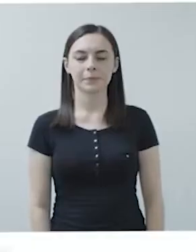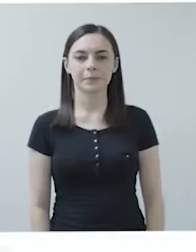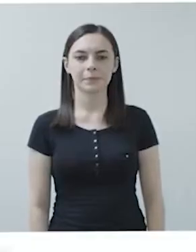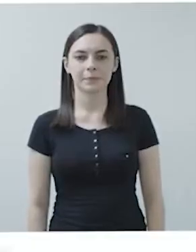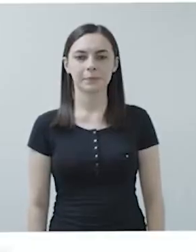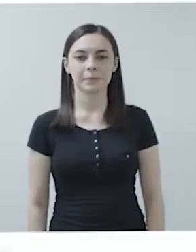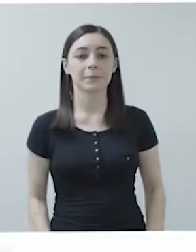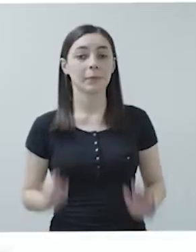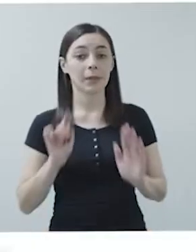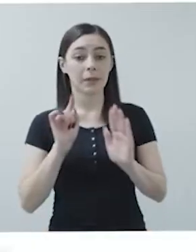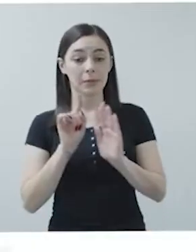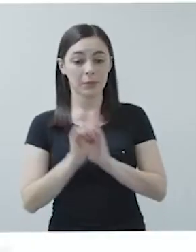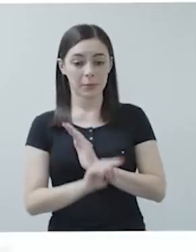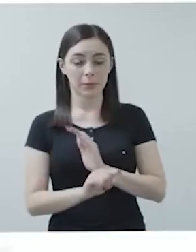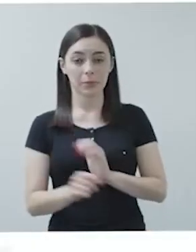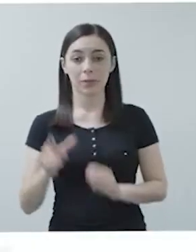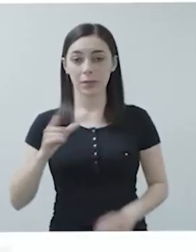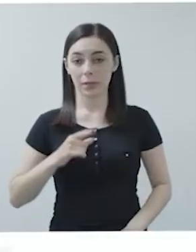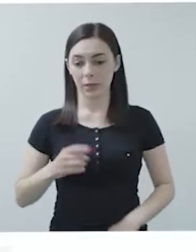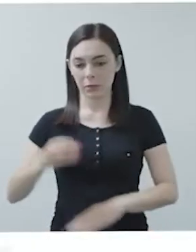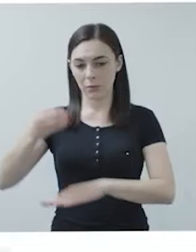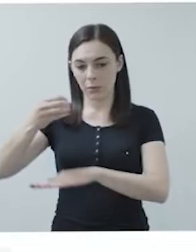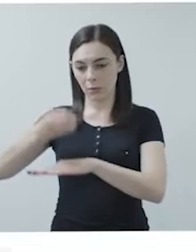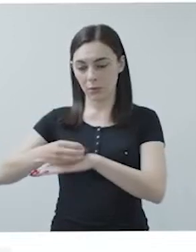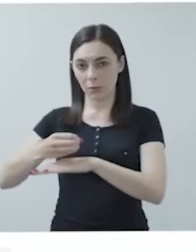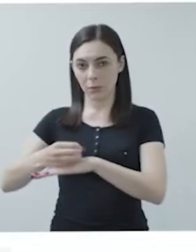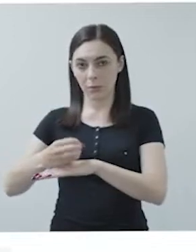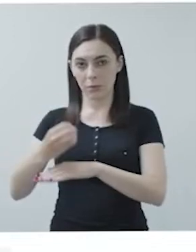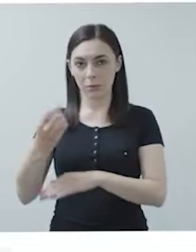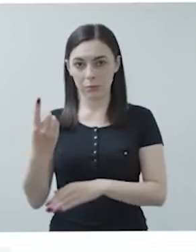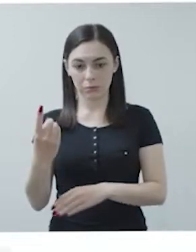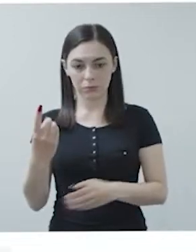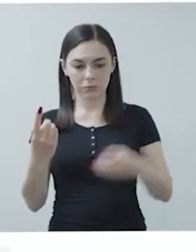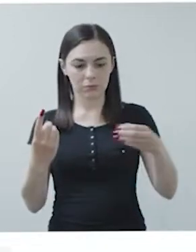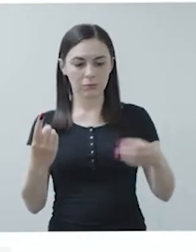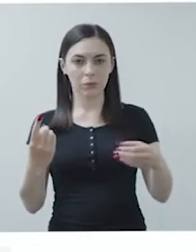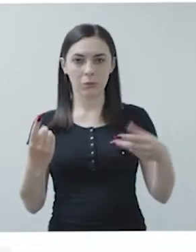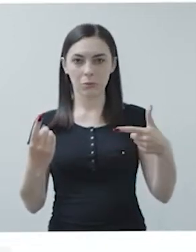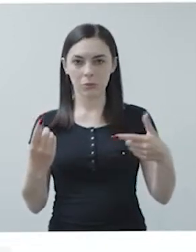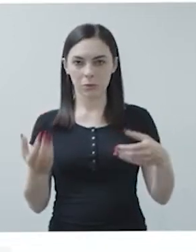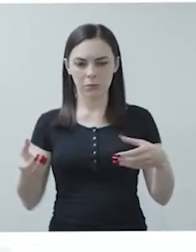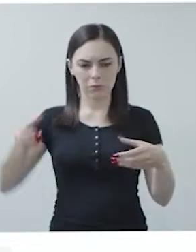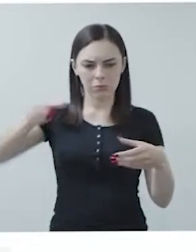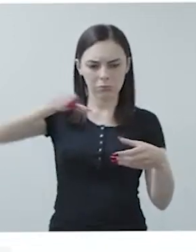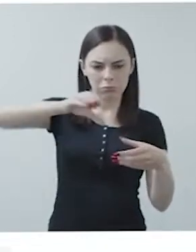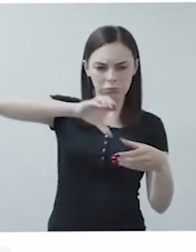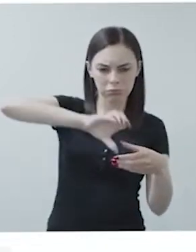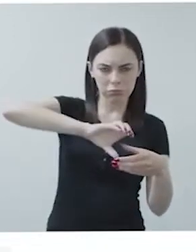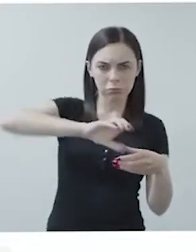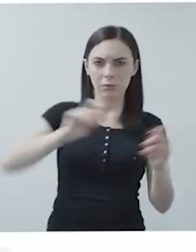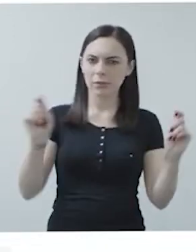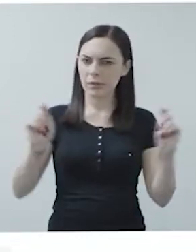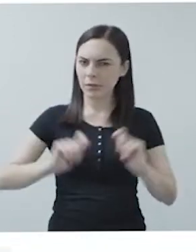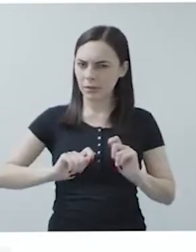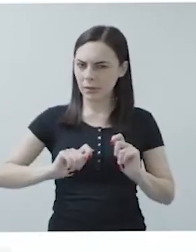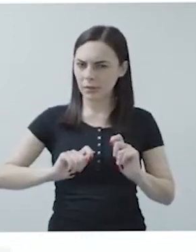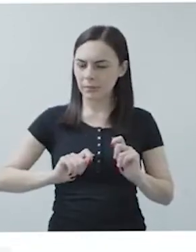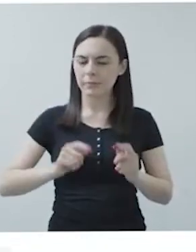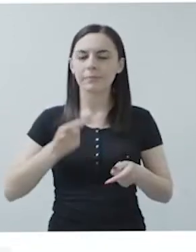possível despejar todo o conteúdo do copo 1 no copo 2? Por